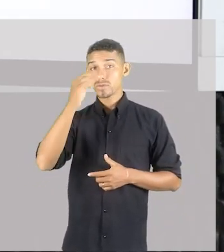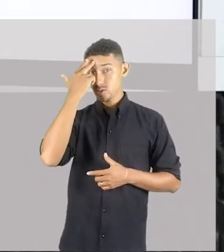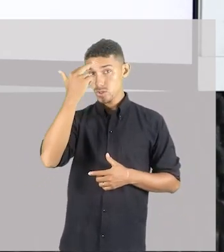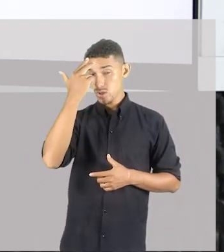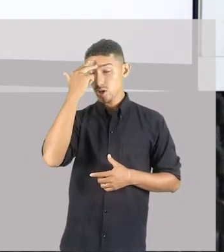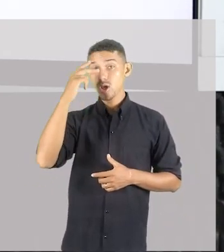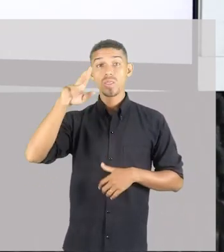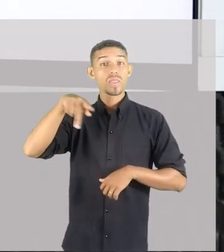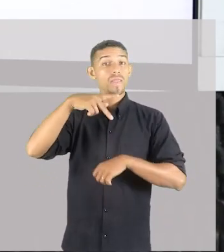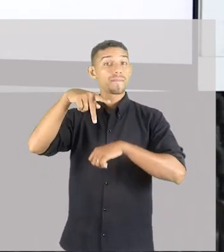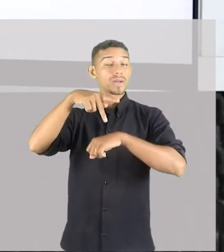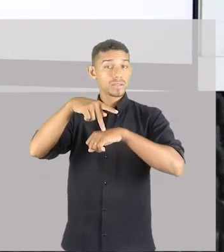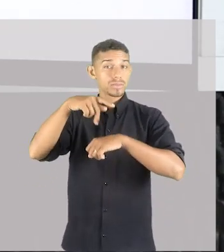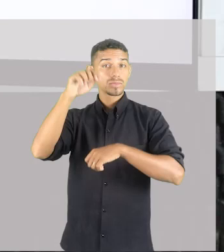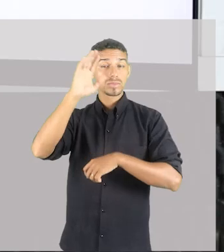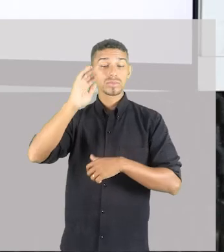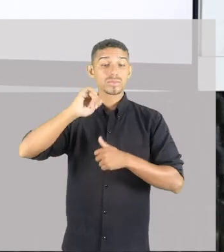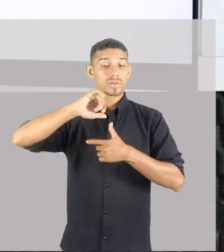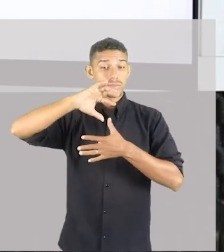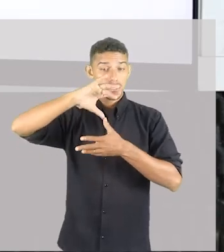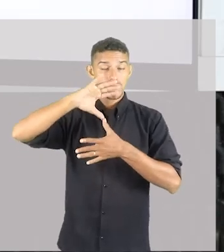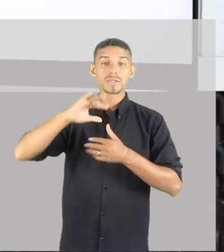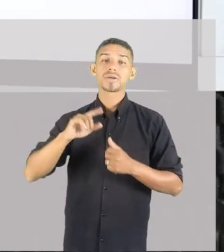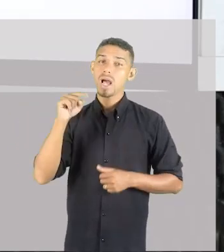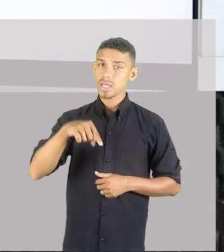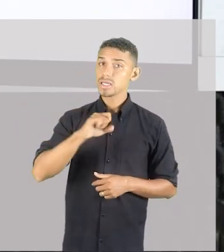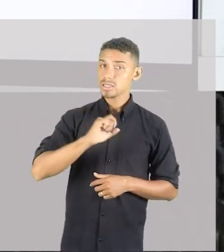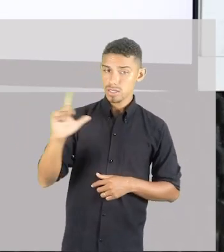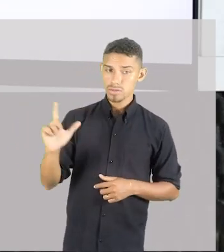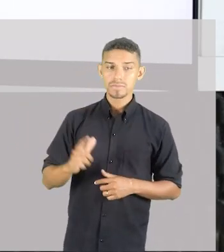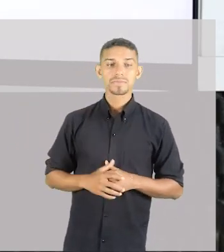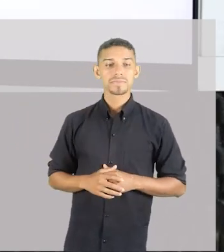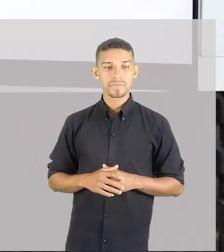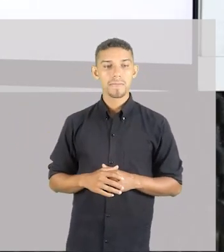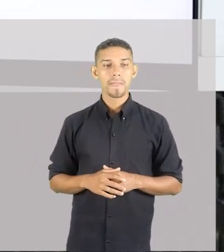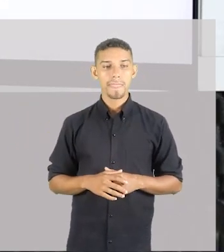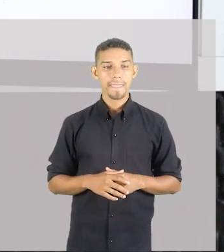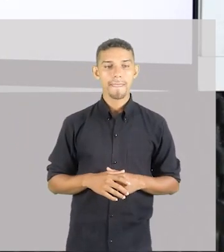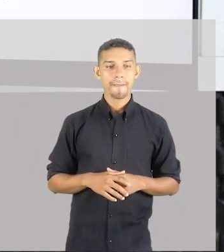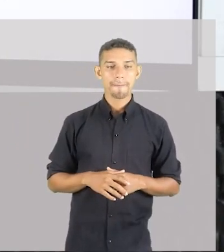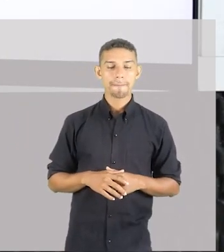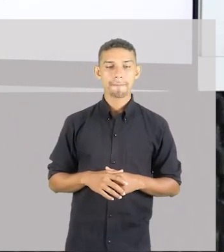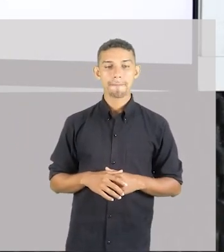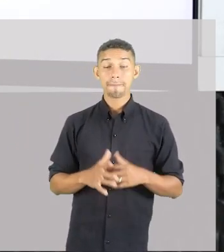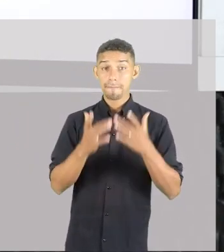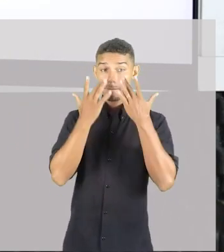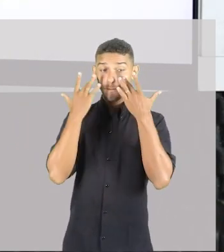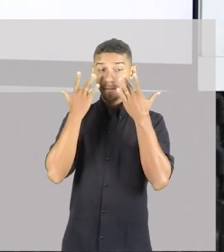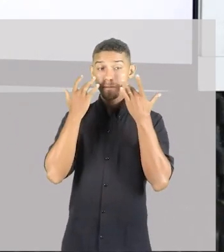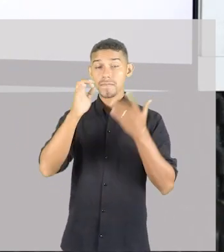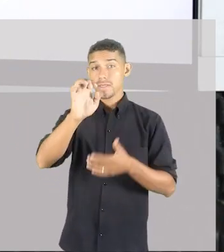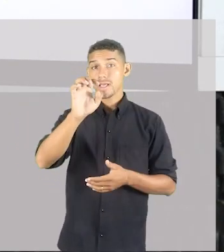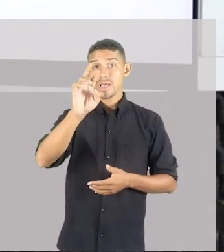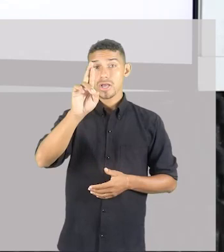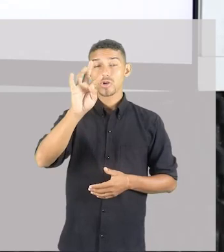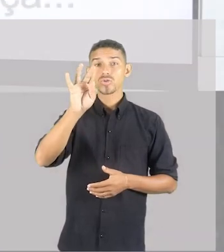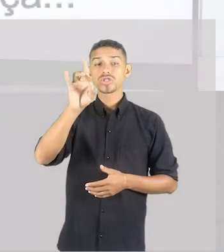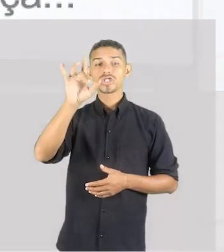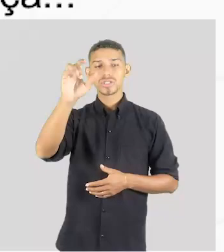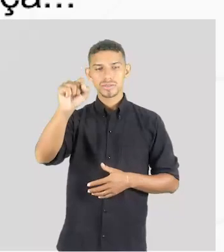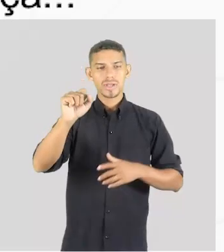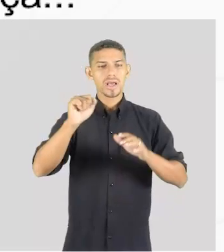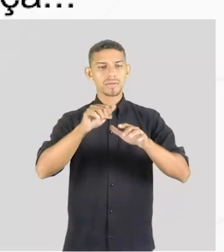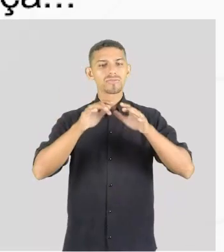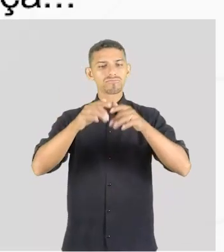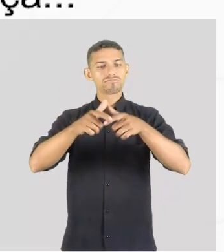do país, quiçá da América Latina, aqui em São Luís. Pois é. Arte erudita, detentora de qualidade